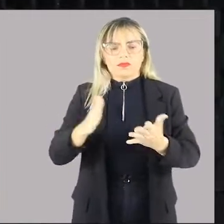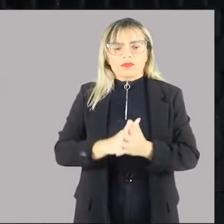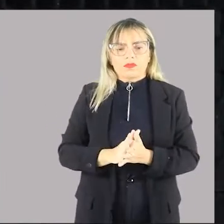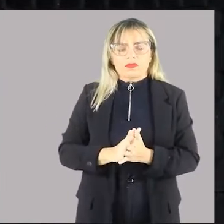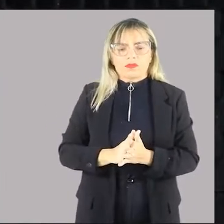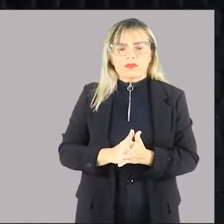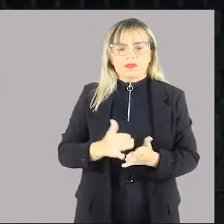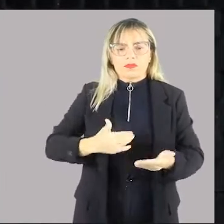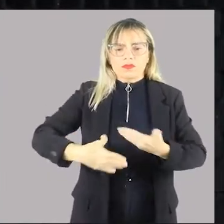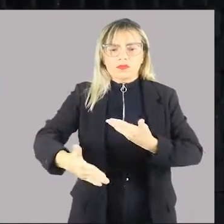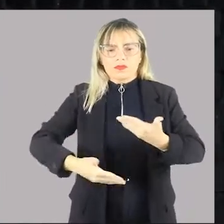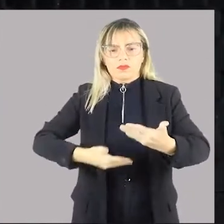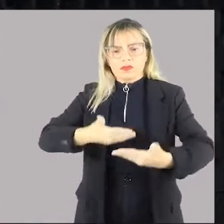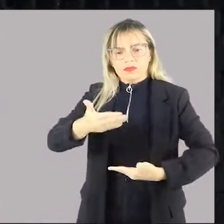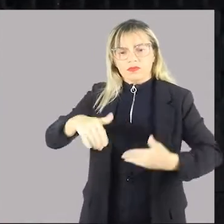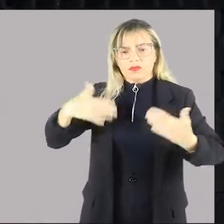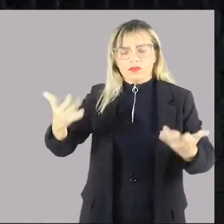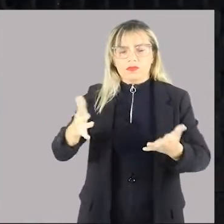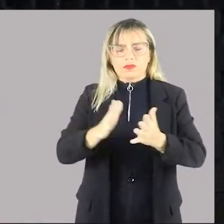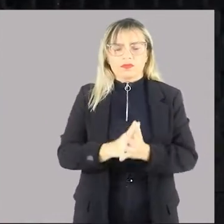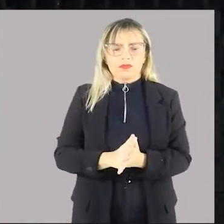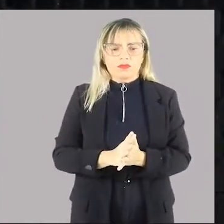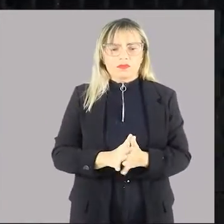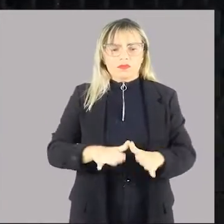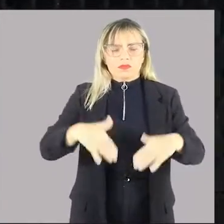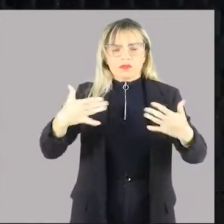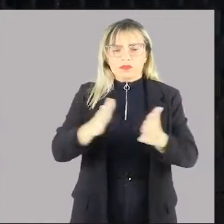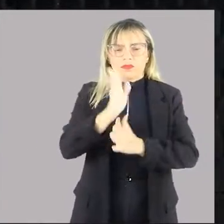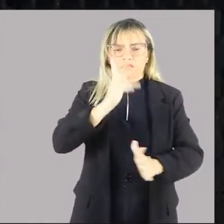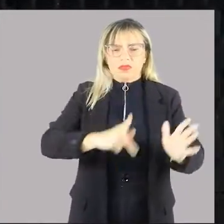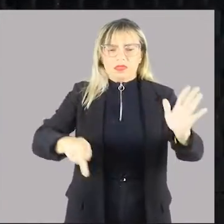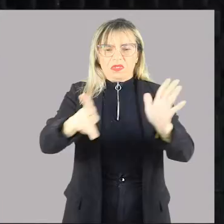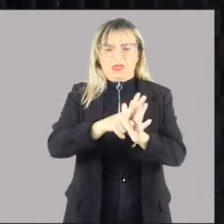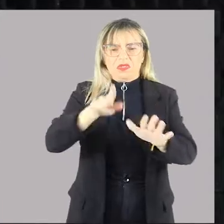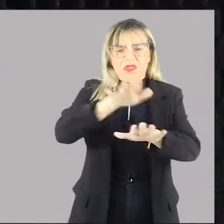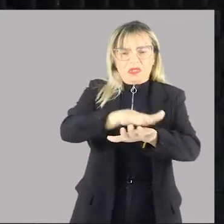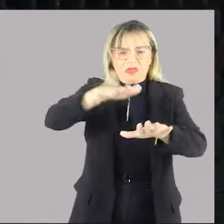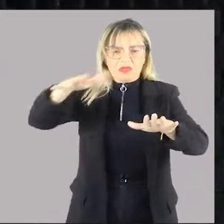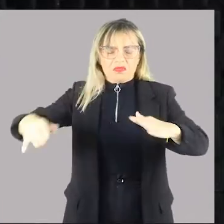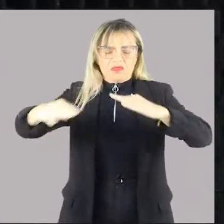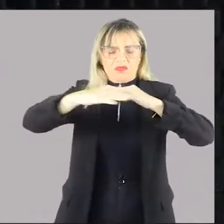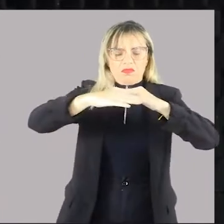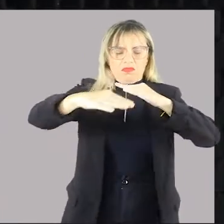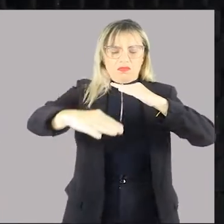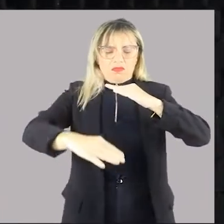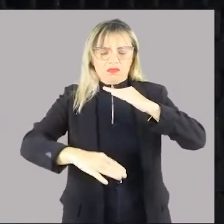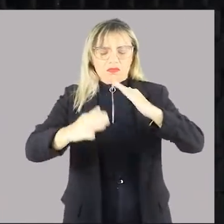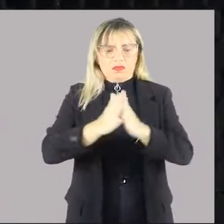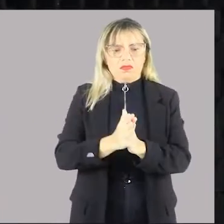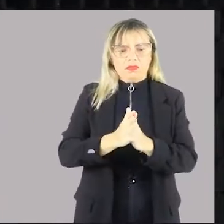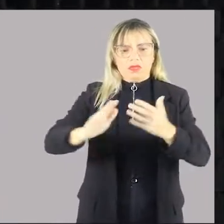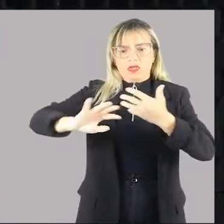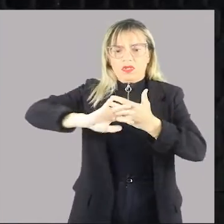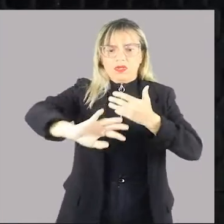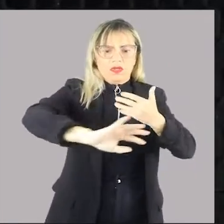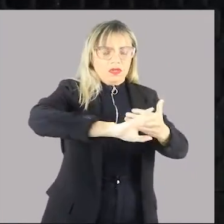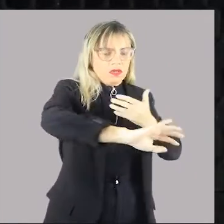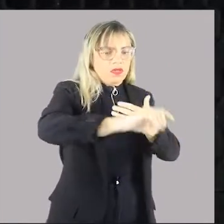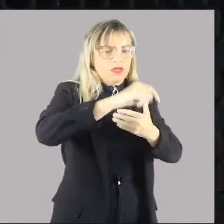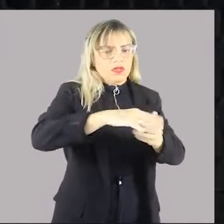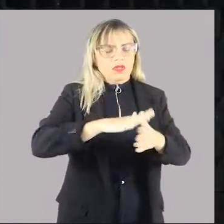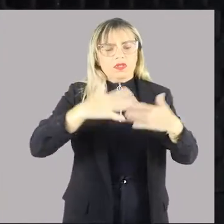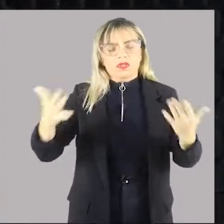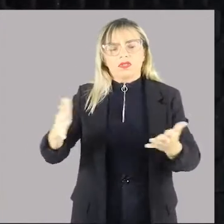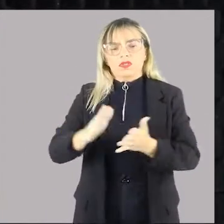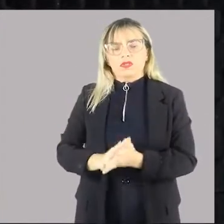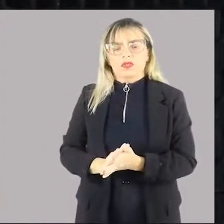da sociedade no campo da questão da própria exclusão, da desigualdade e da estratificação, ok?